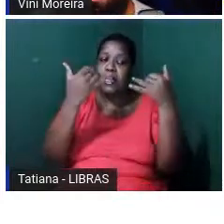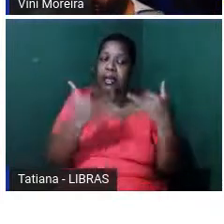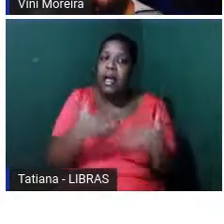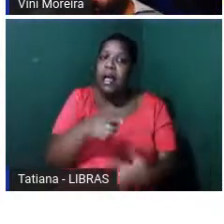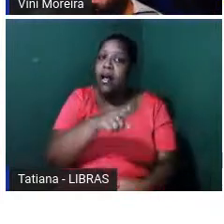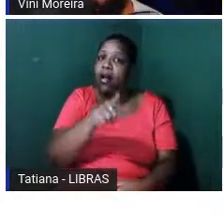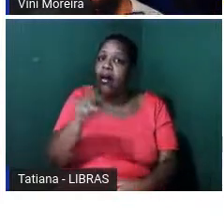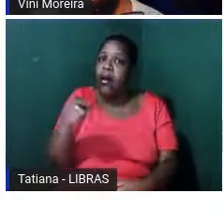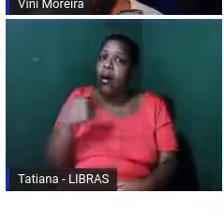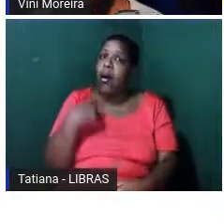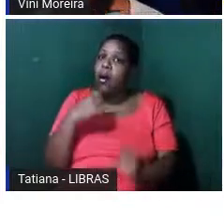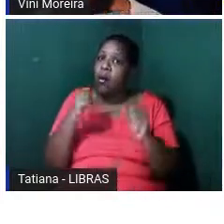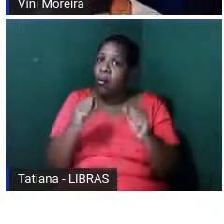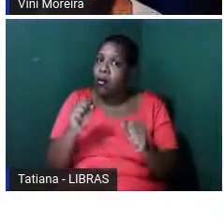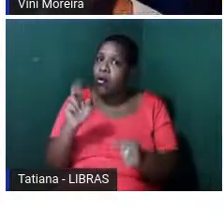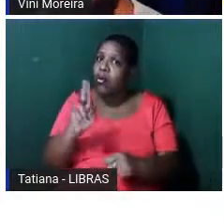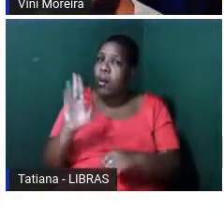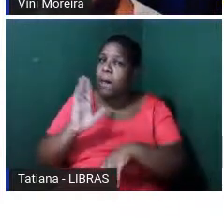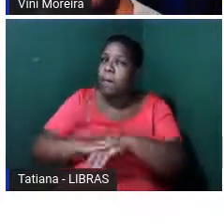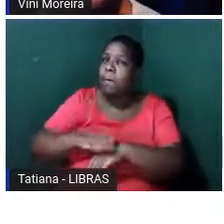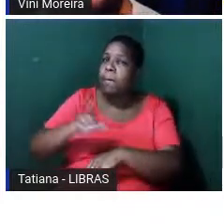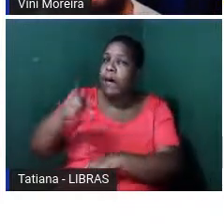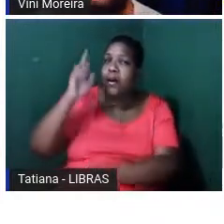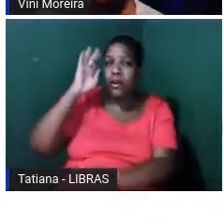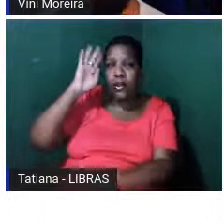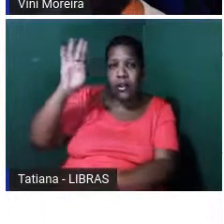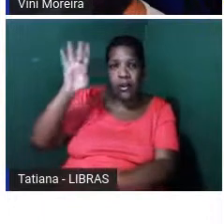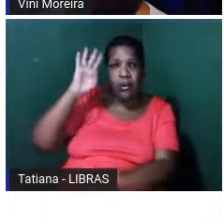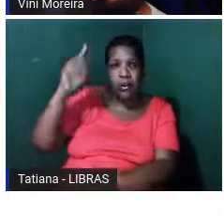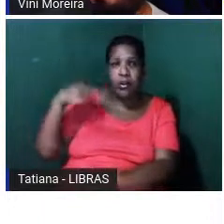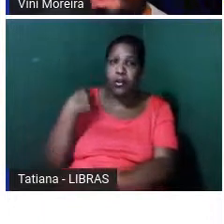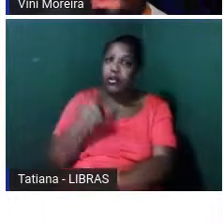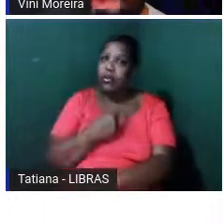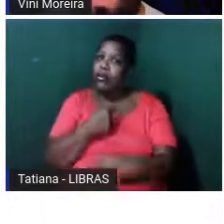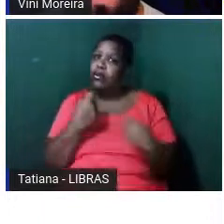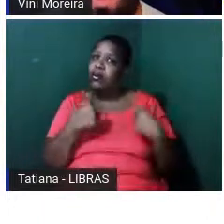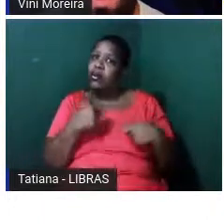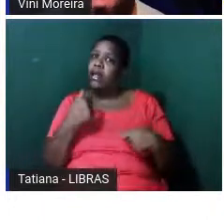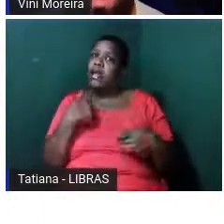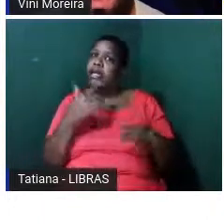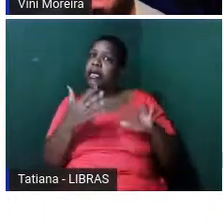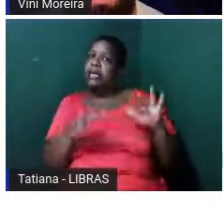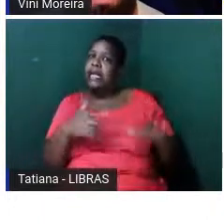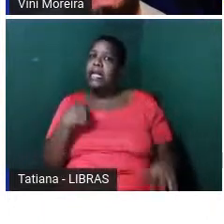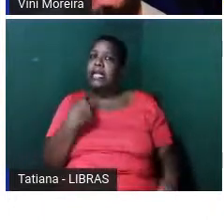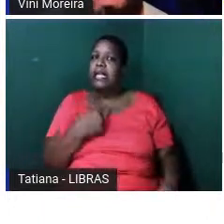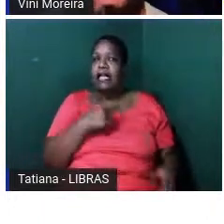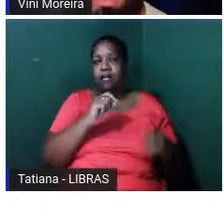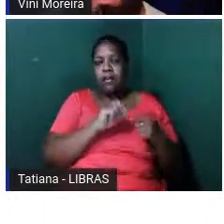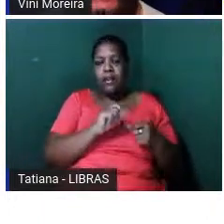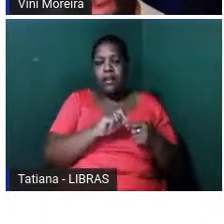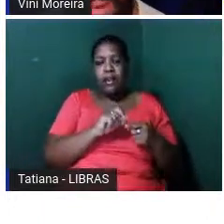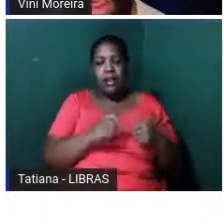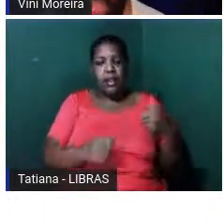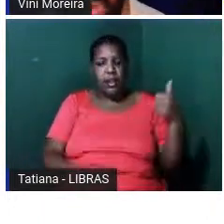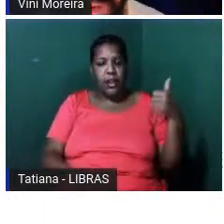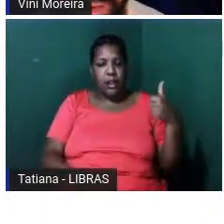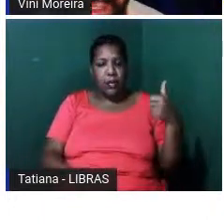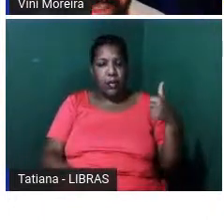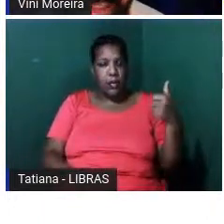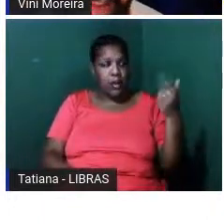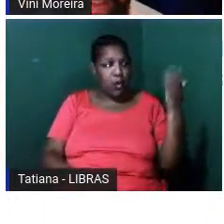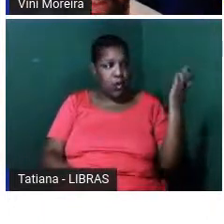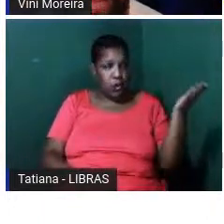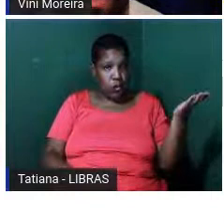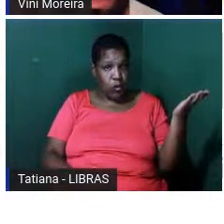vocês que a gente pode usar mais do que a gente imagina dependendo do que a gente vai fazendo essa primeira se primeiro